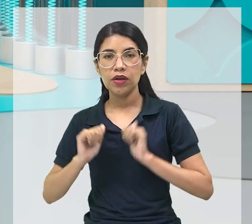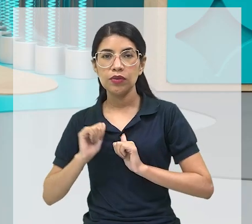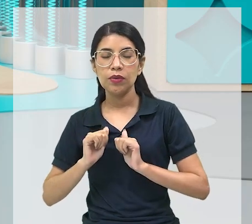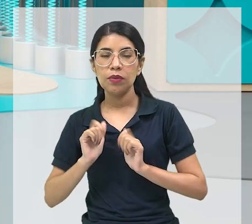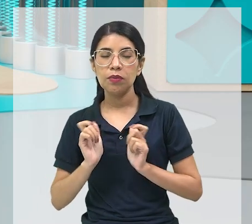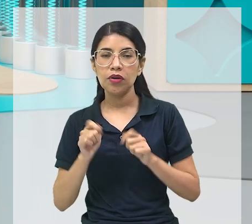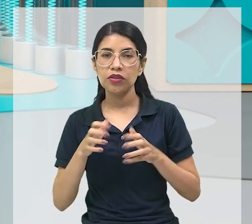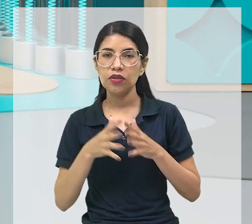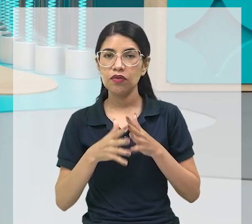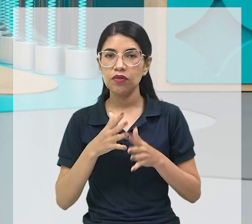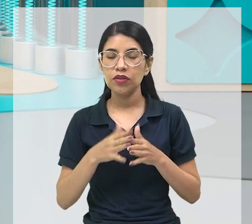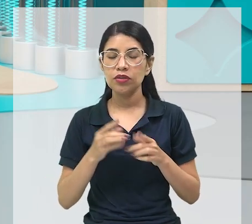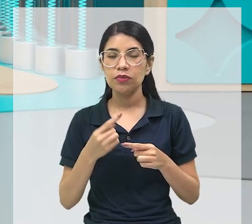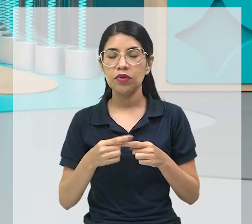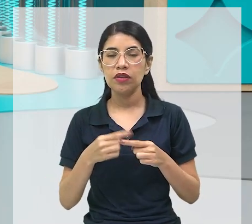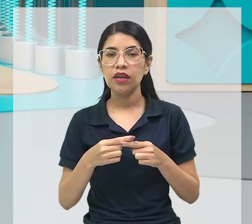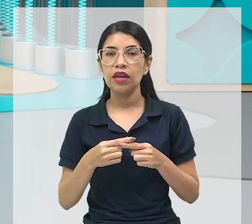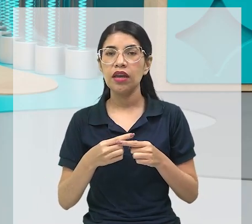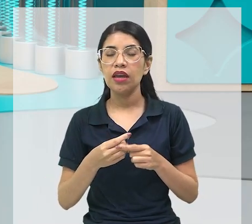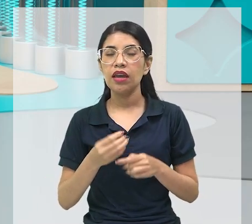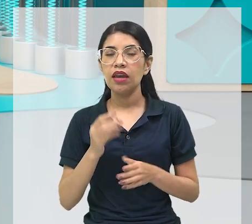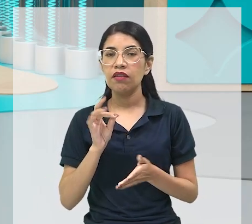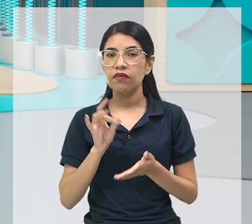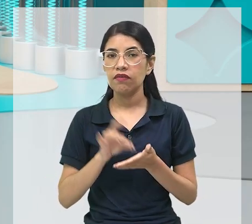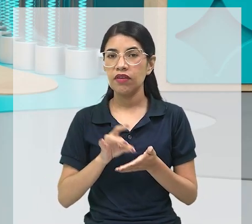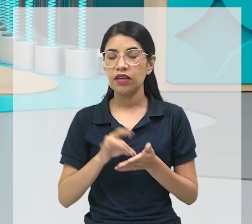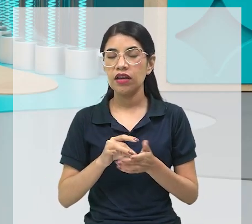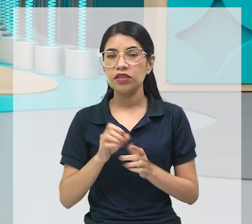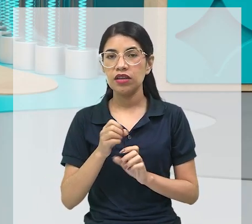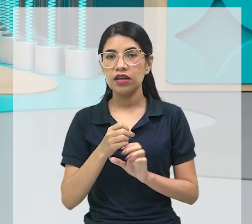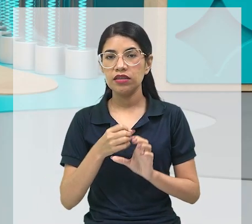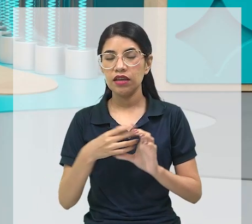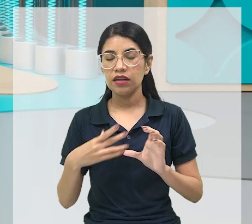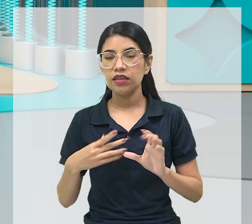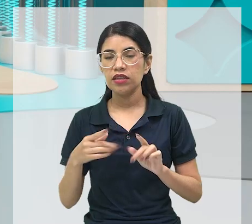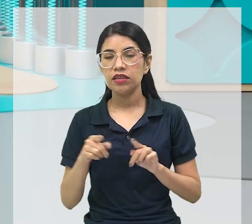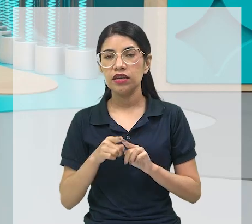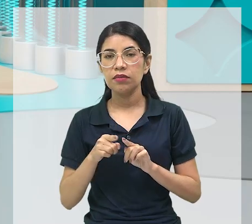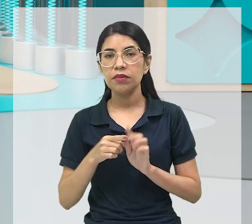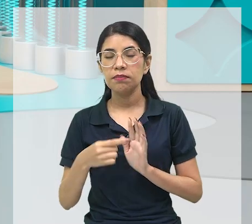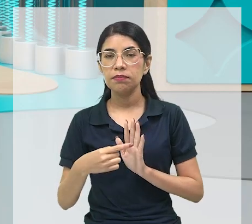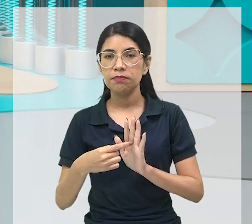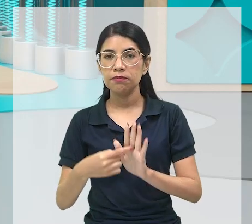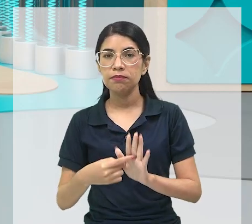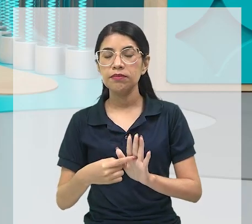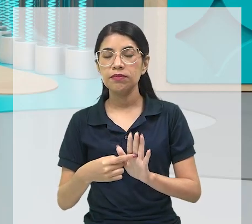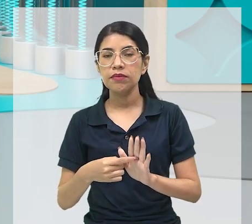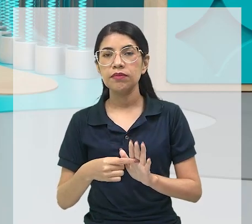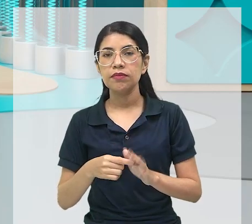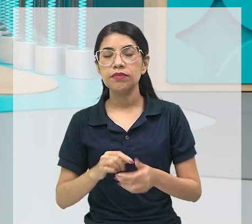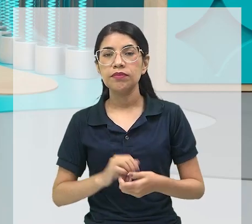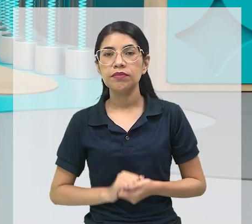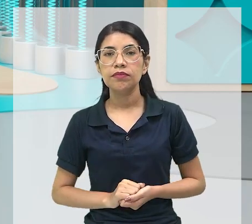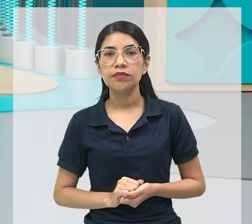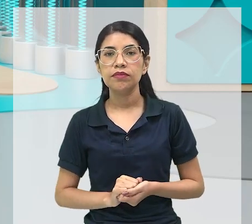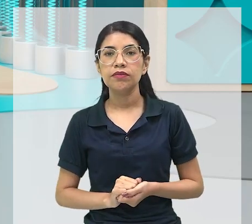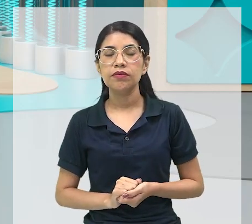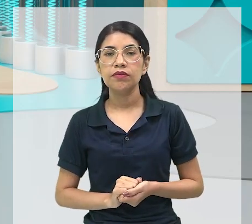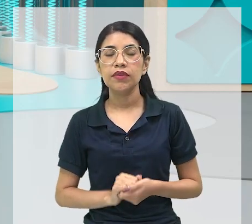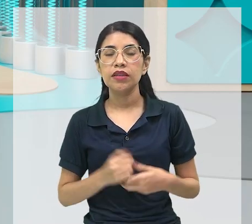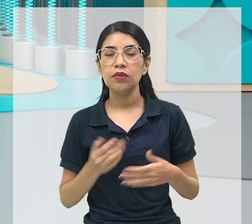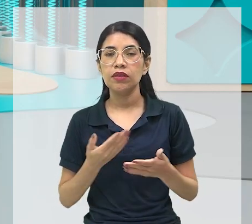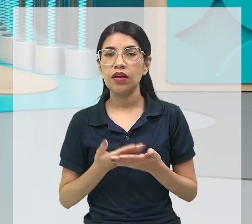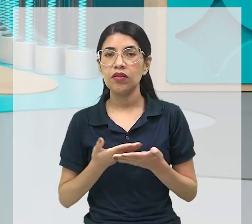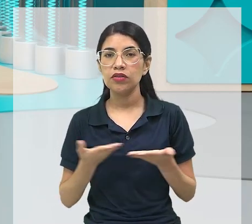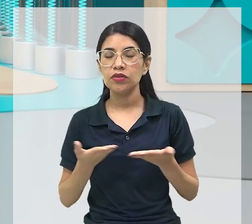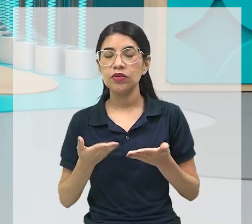de tão real que fica a caracterização e a encenação desses atores. Então a gente viu